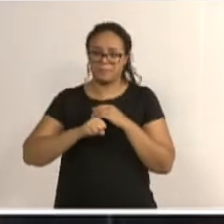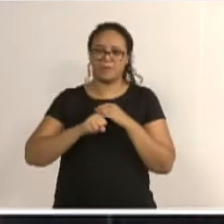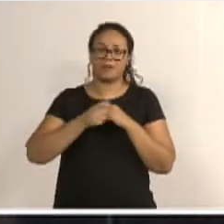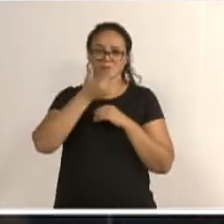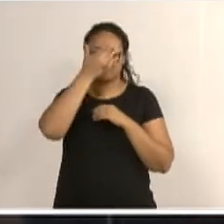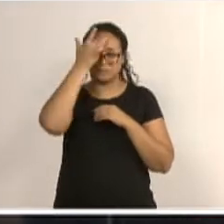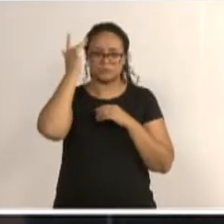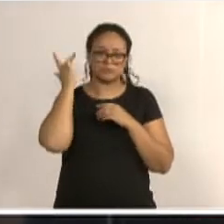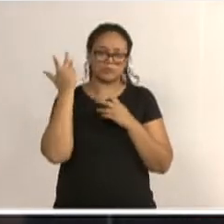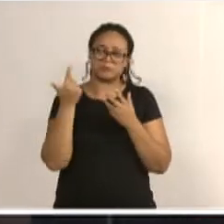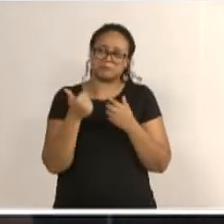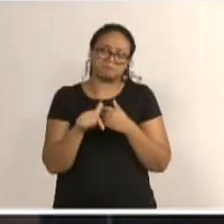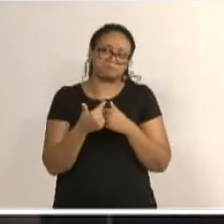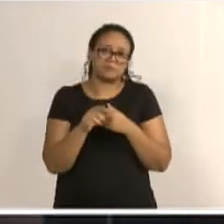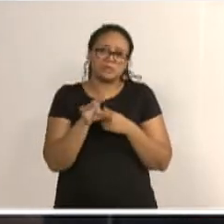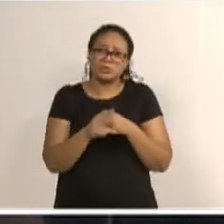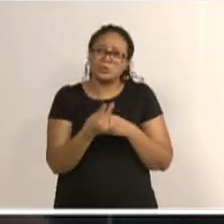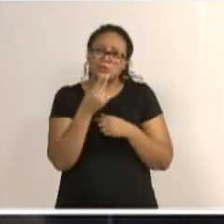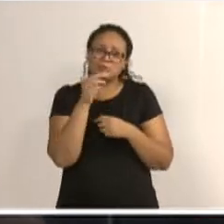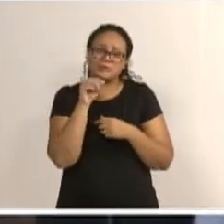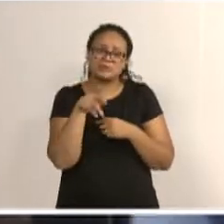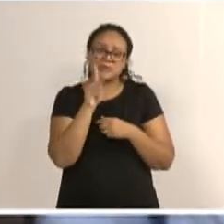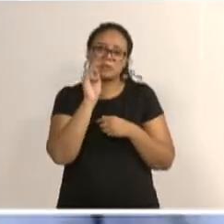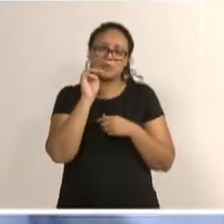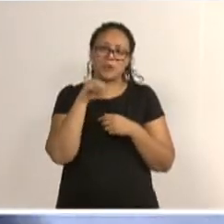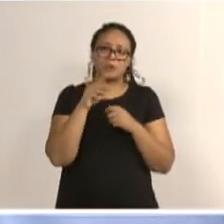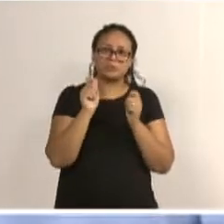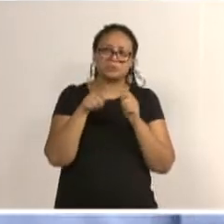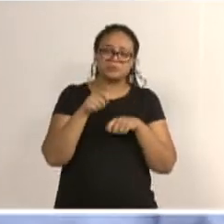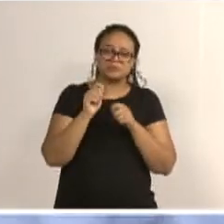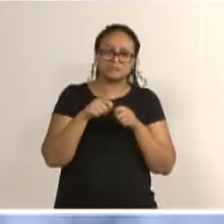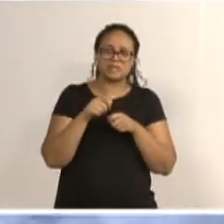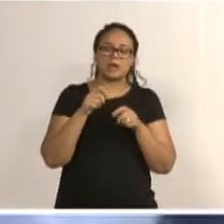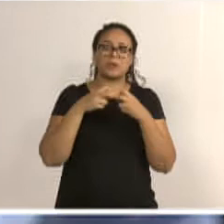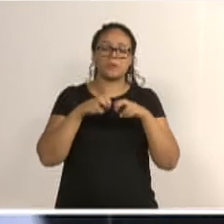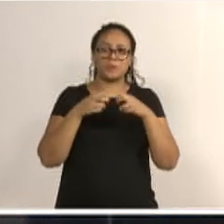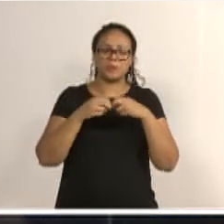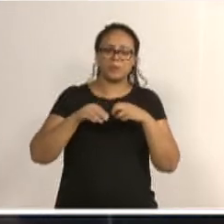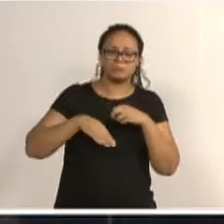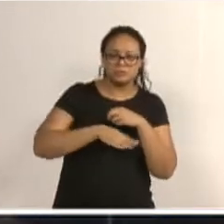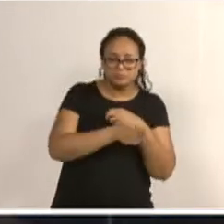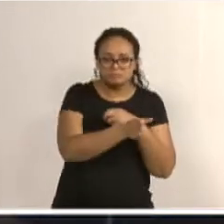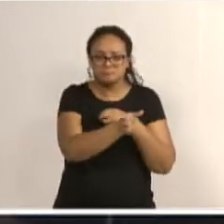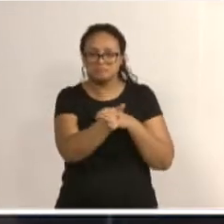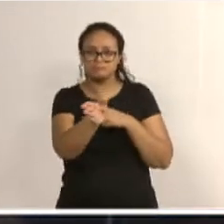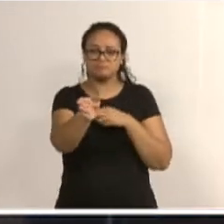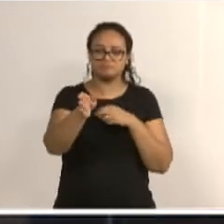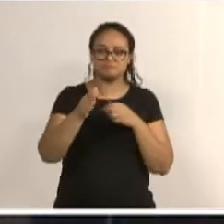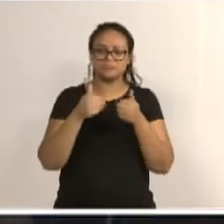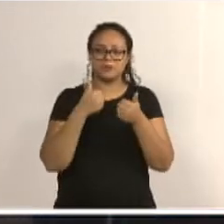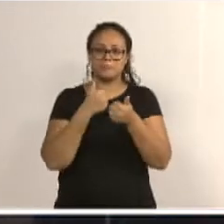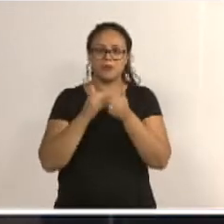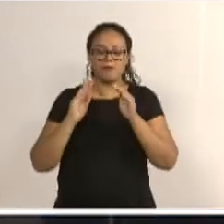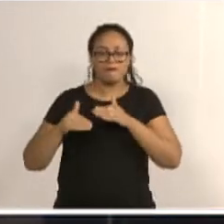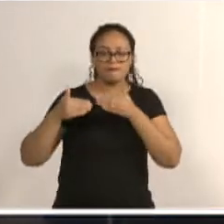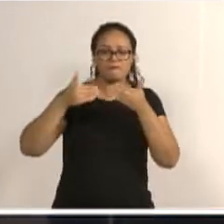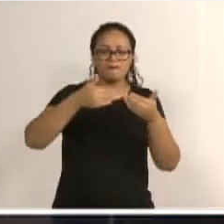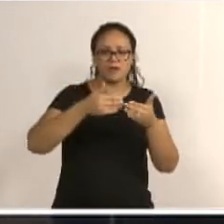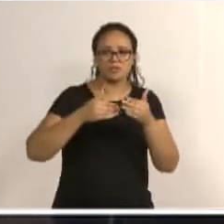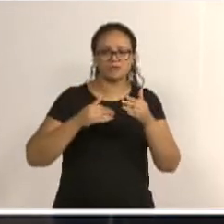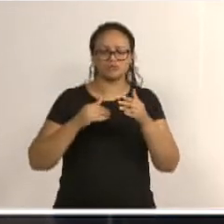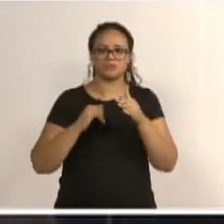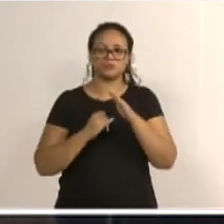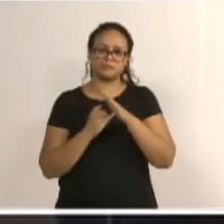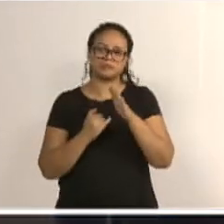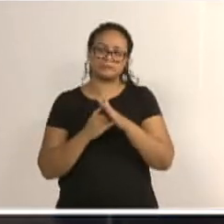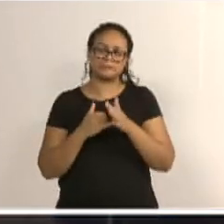campus e hoje precisamos caminhar 2,5 km até o ponto de ônibus mais próximo. Seria essa a minha colocação no